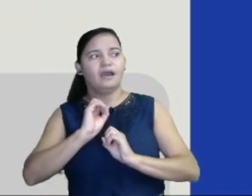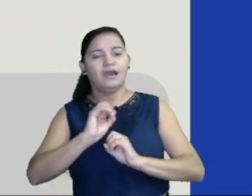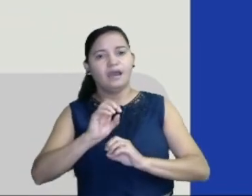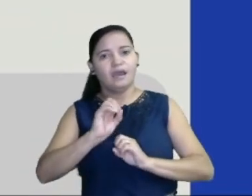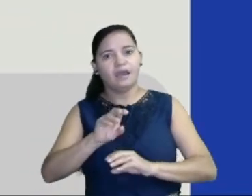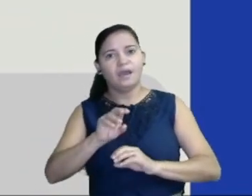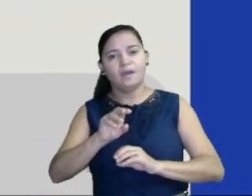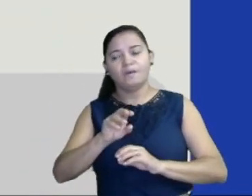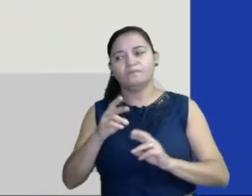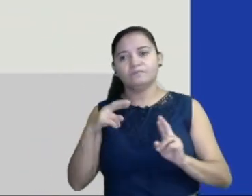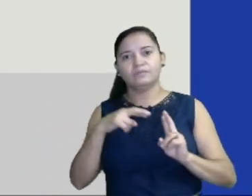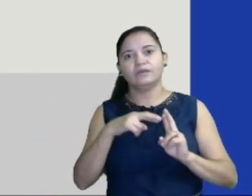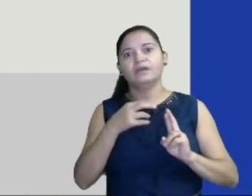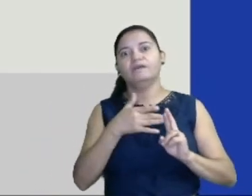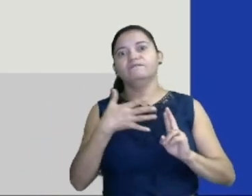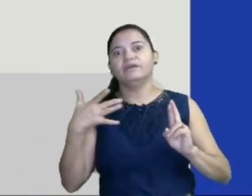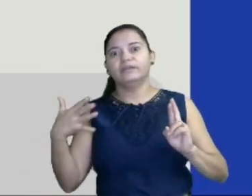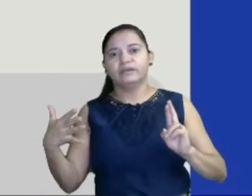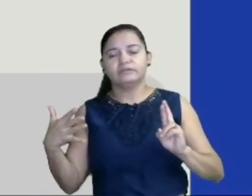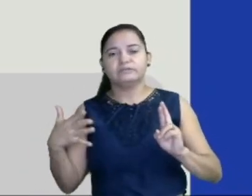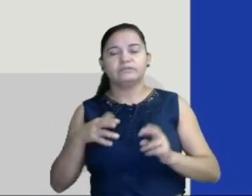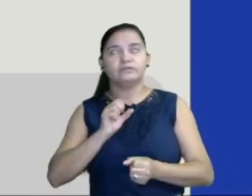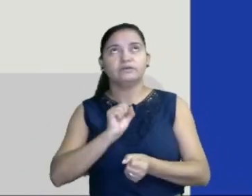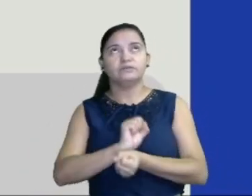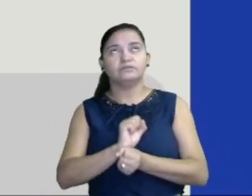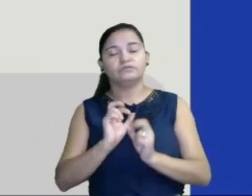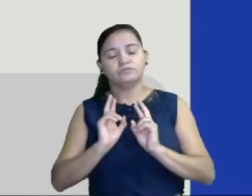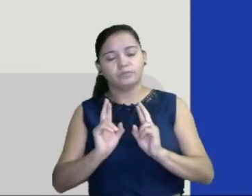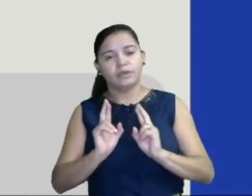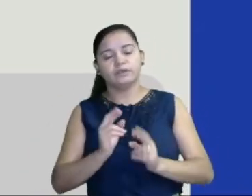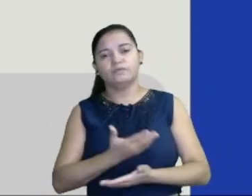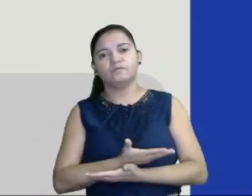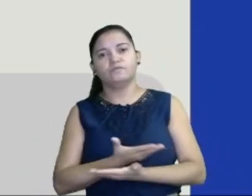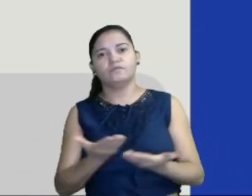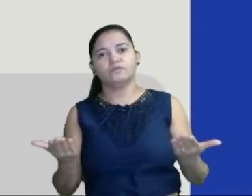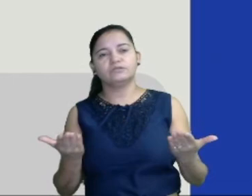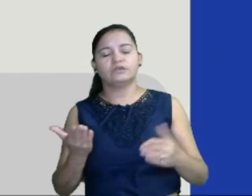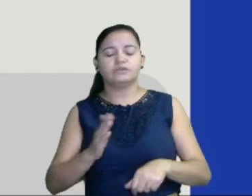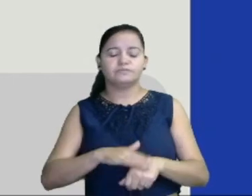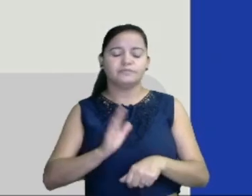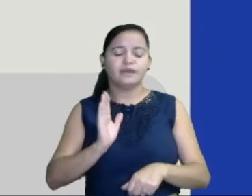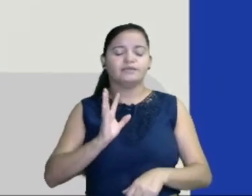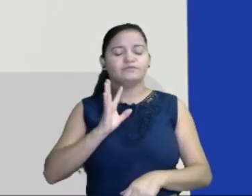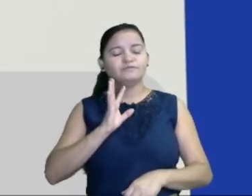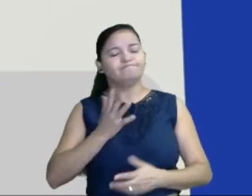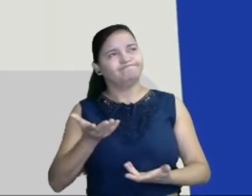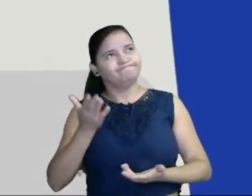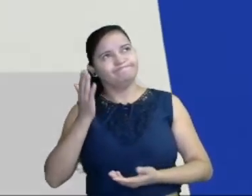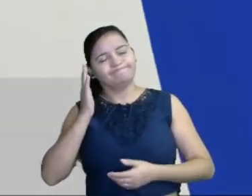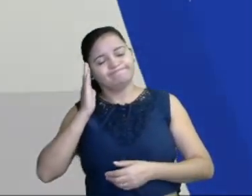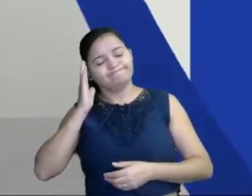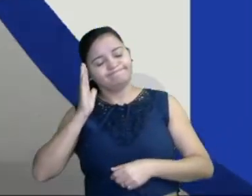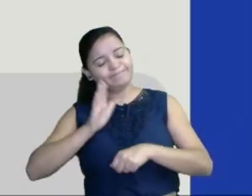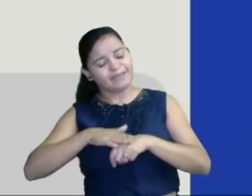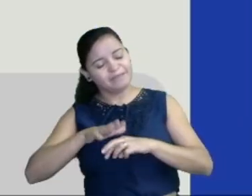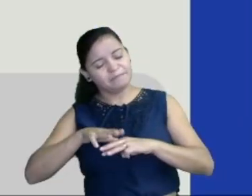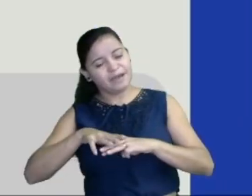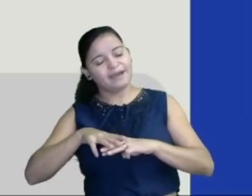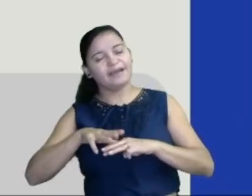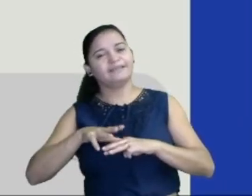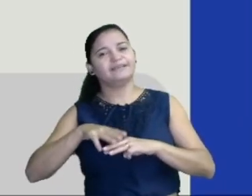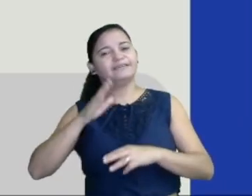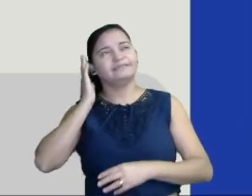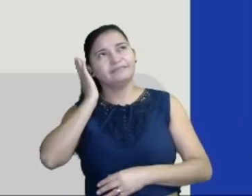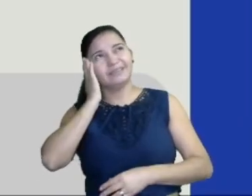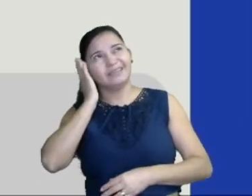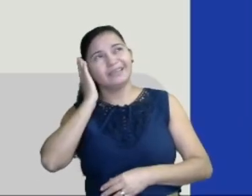aula aí as nossas referências e eu espero ter deixado com vocês um pouquinho dessa mensagem da Matemática